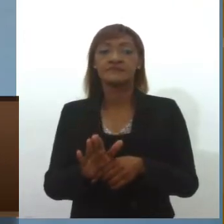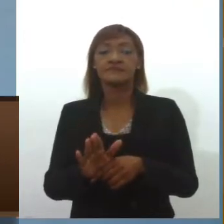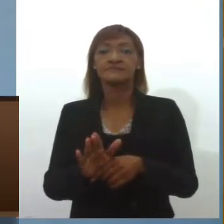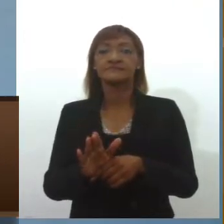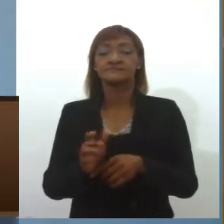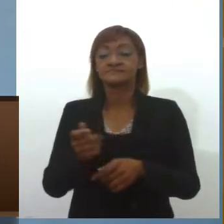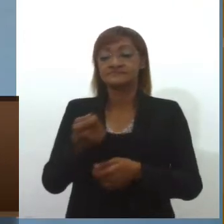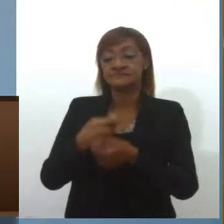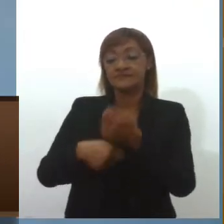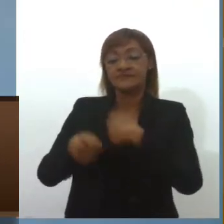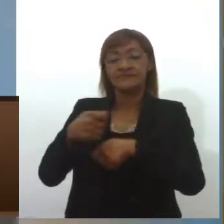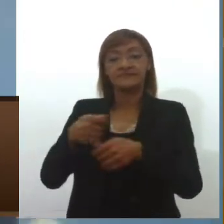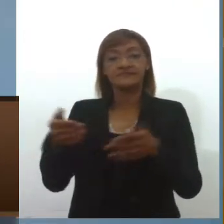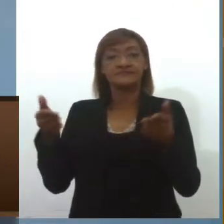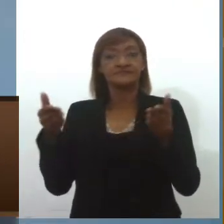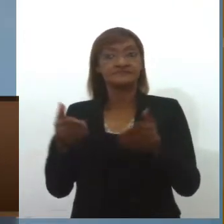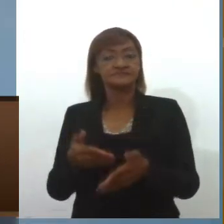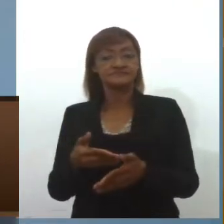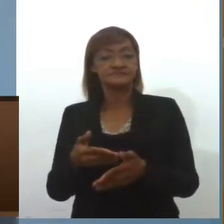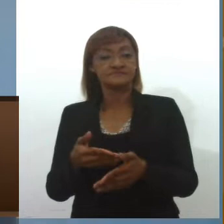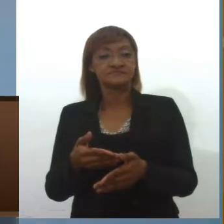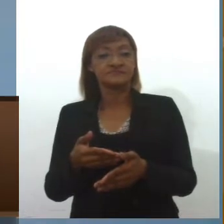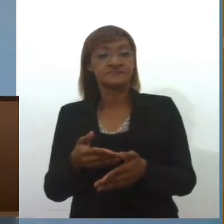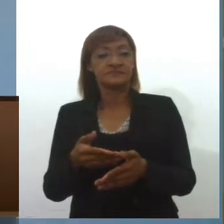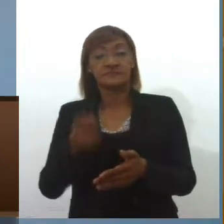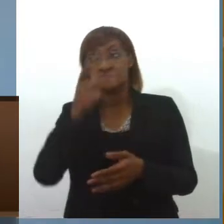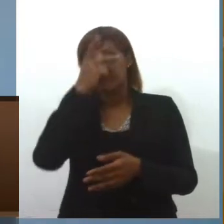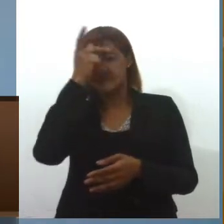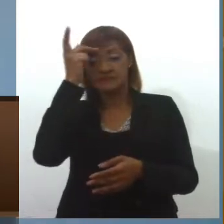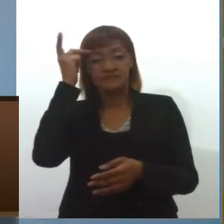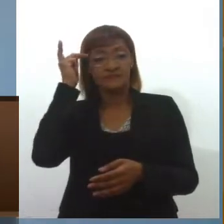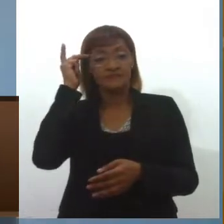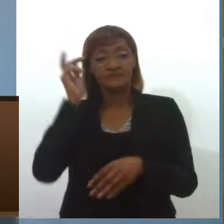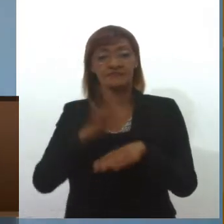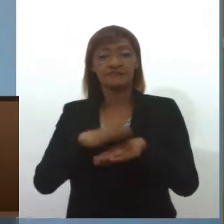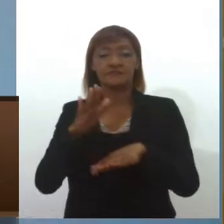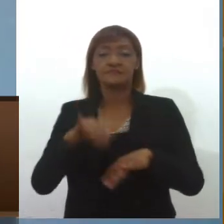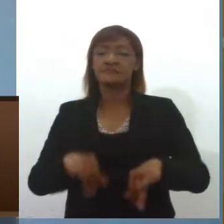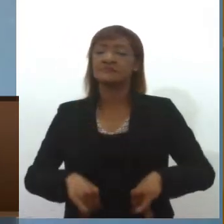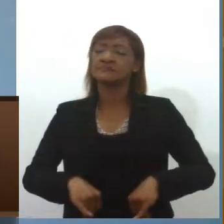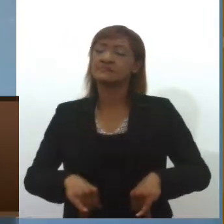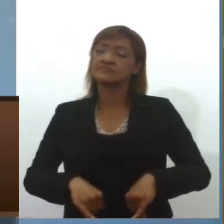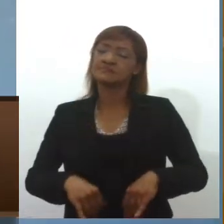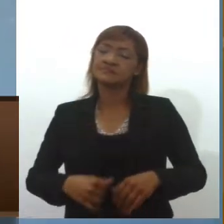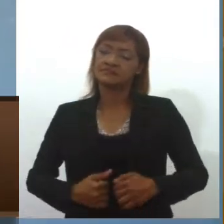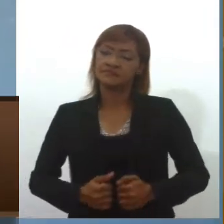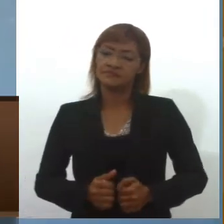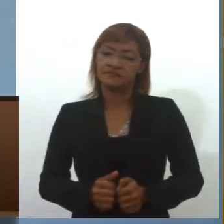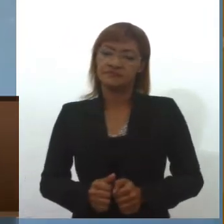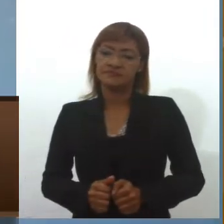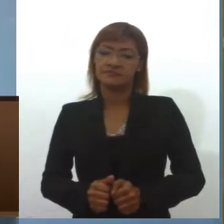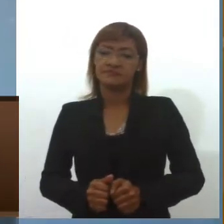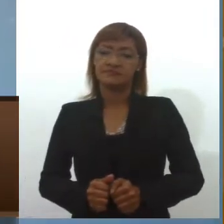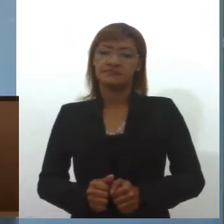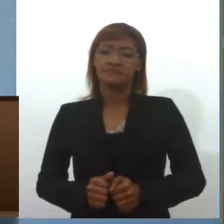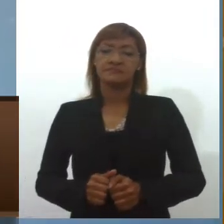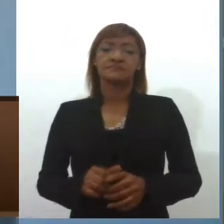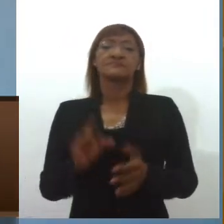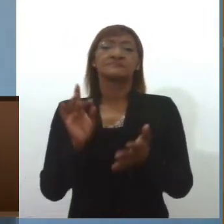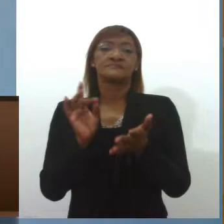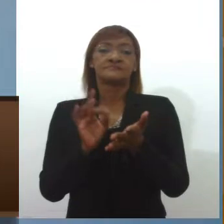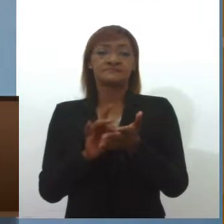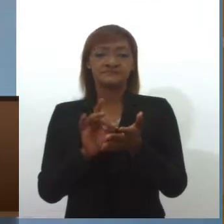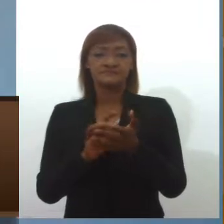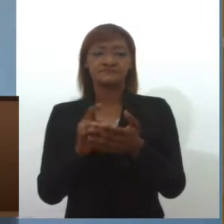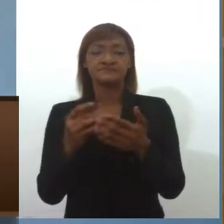economia e para as pessoas, para a base, que é quem mais é afetado, sem sombra de dúvida. Então, a gente realmente entra em um